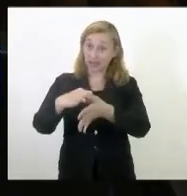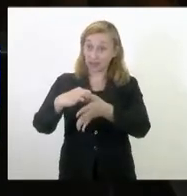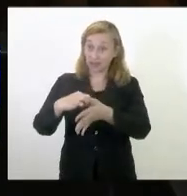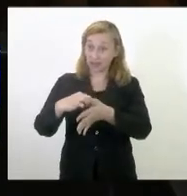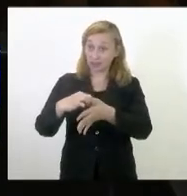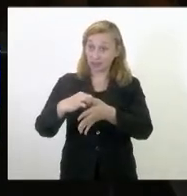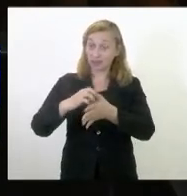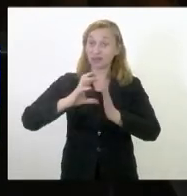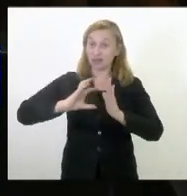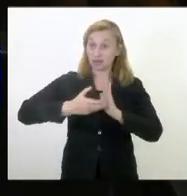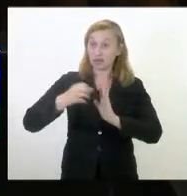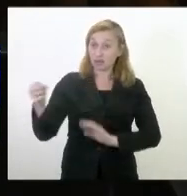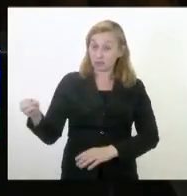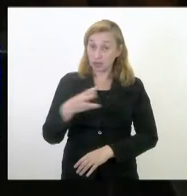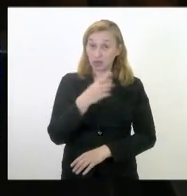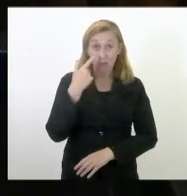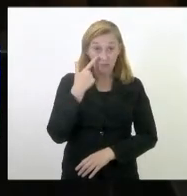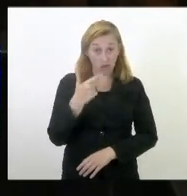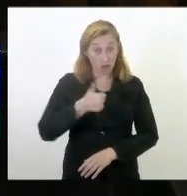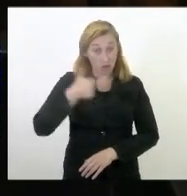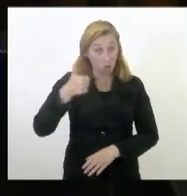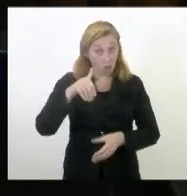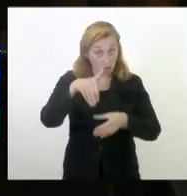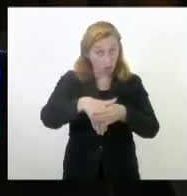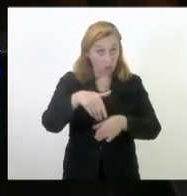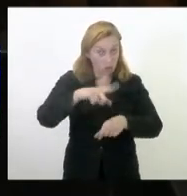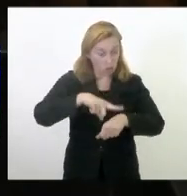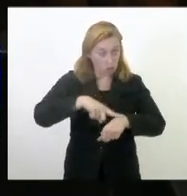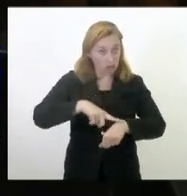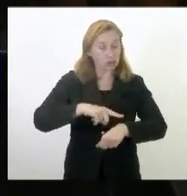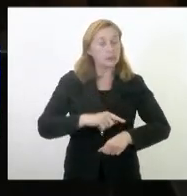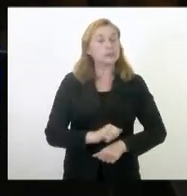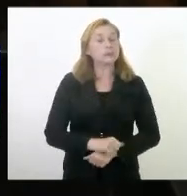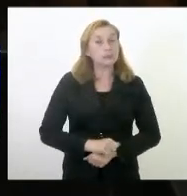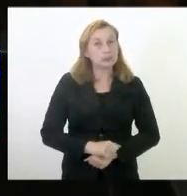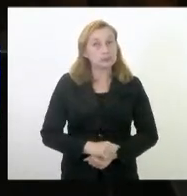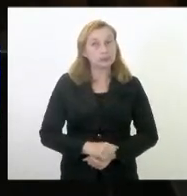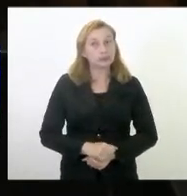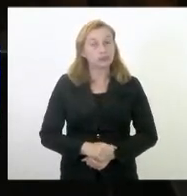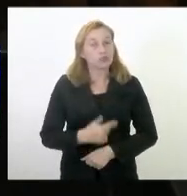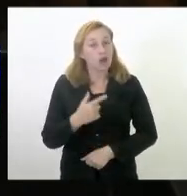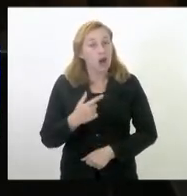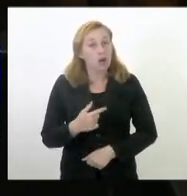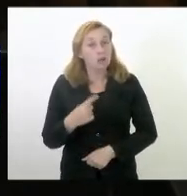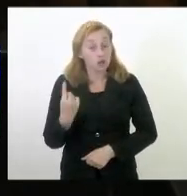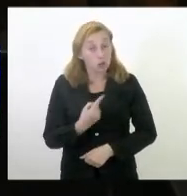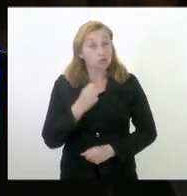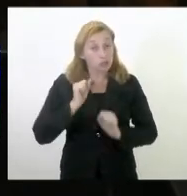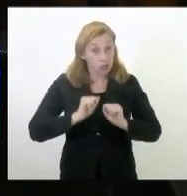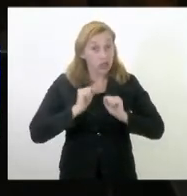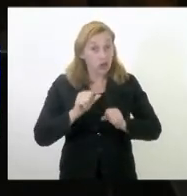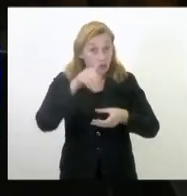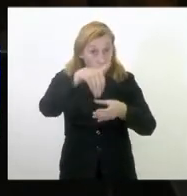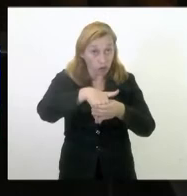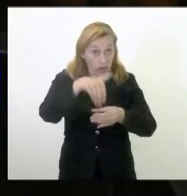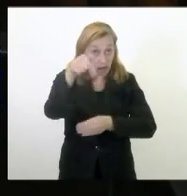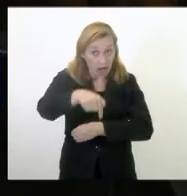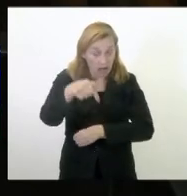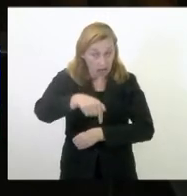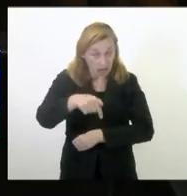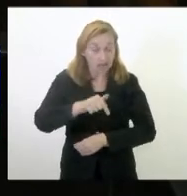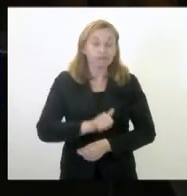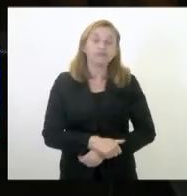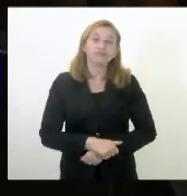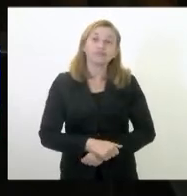Novo, para rever o seu voto num momento como esse, para a gente poder votar aqui em